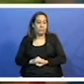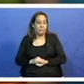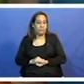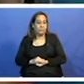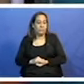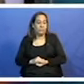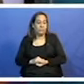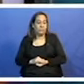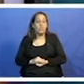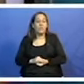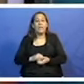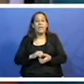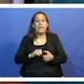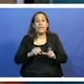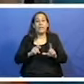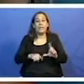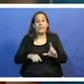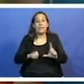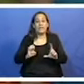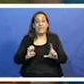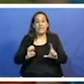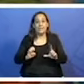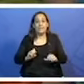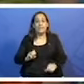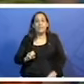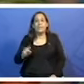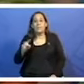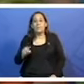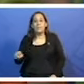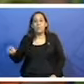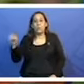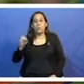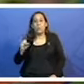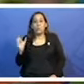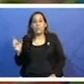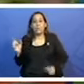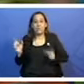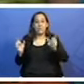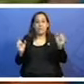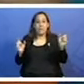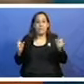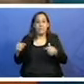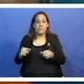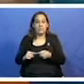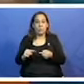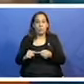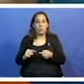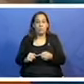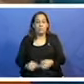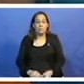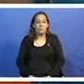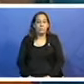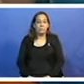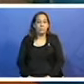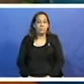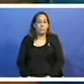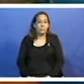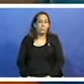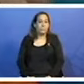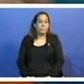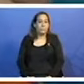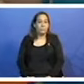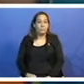E. Releia a primeira estrofe e contorne as palavras que apresentam rima. Nós também já fizemos isso lá.